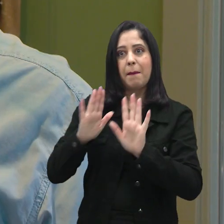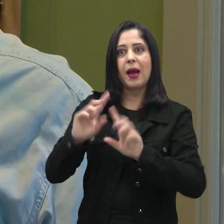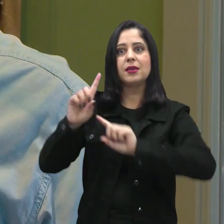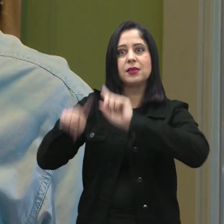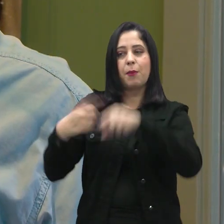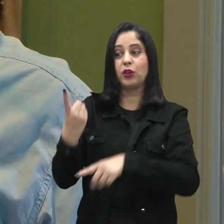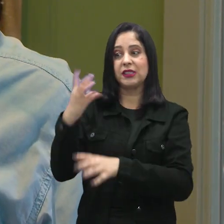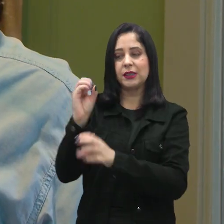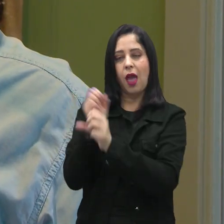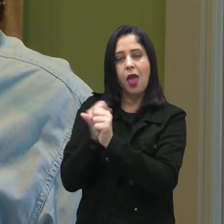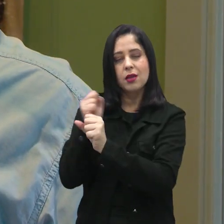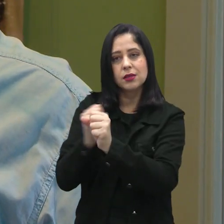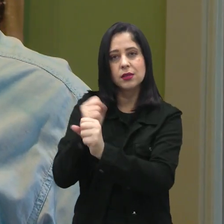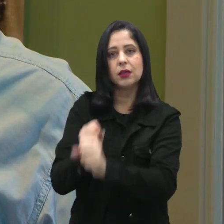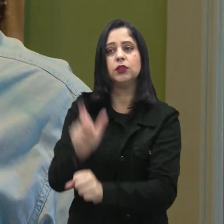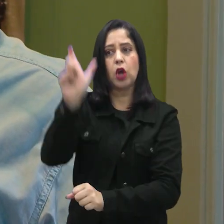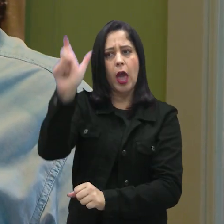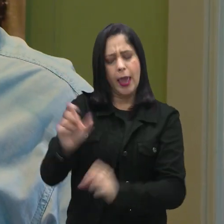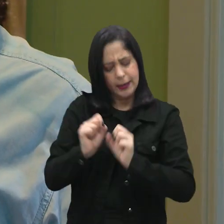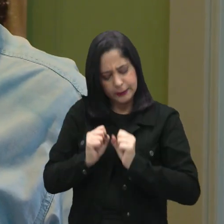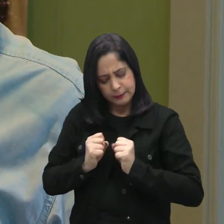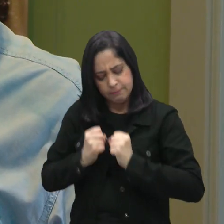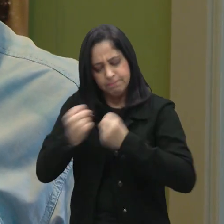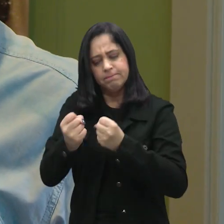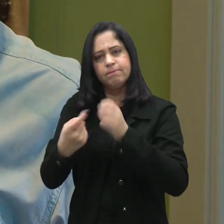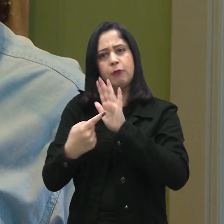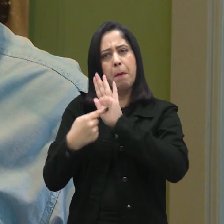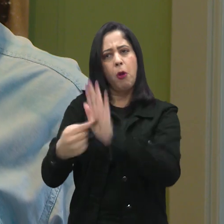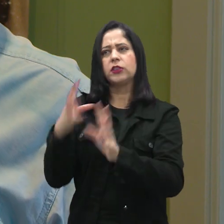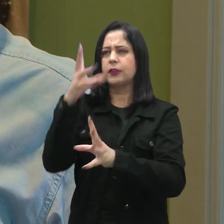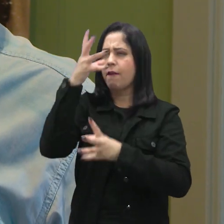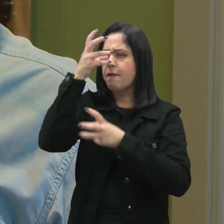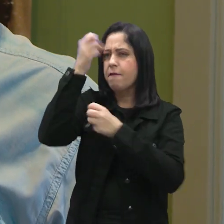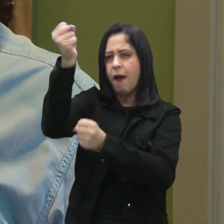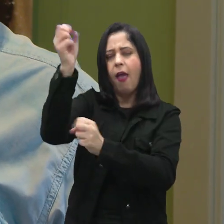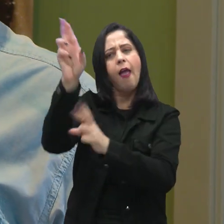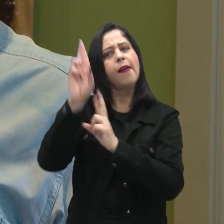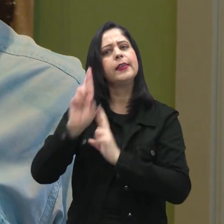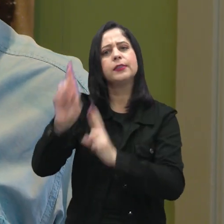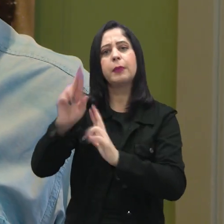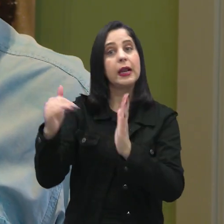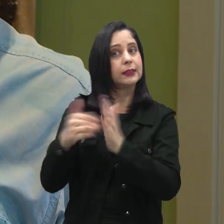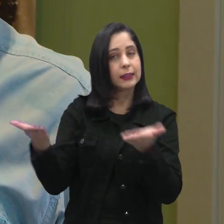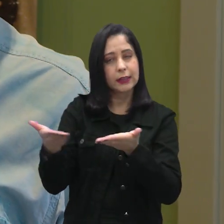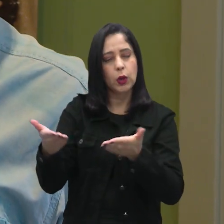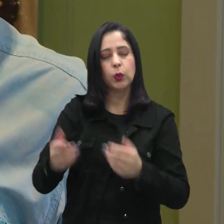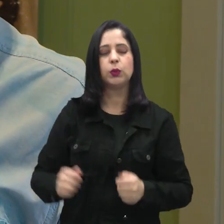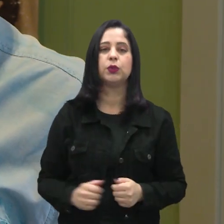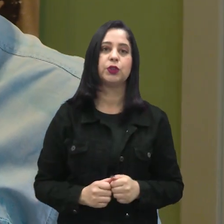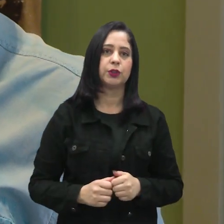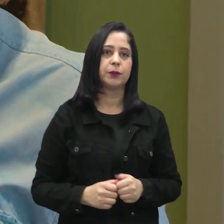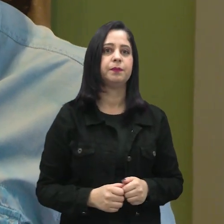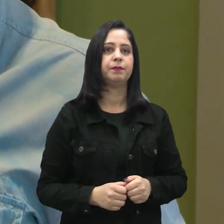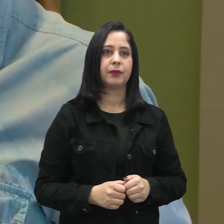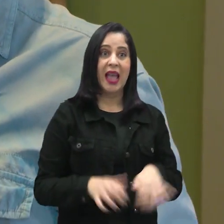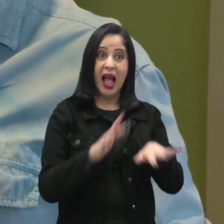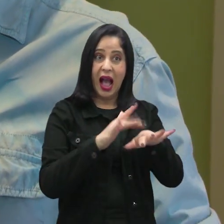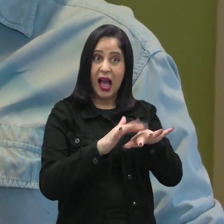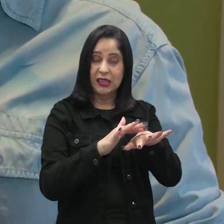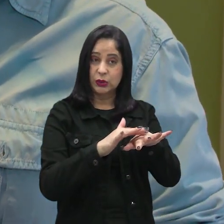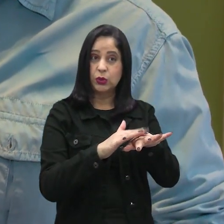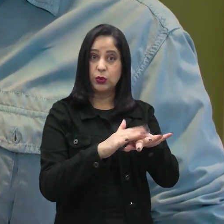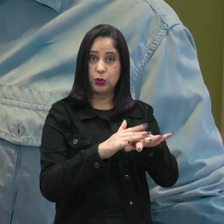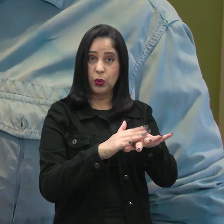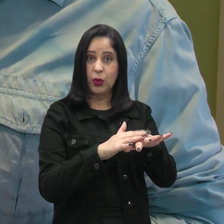atividade incansável, de um apostolado de fato de fé e de esperança que traz até os dias de hoje a memória dos nossos munícipes. O diagnóstico